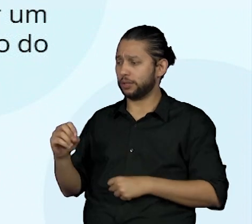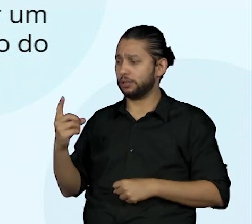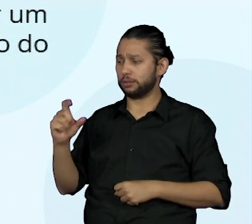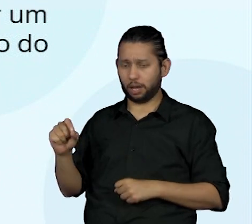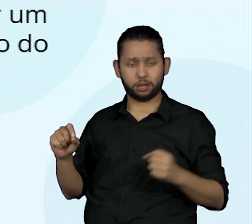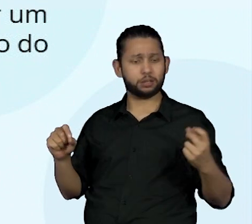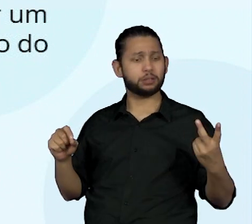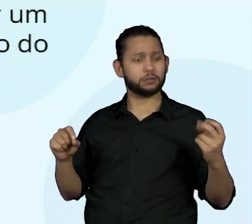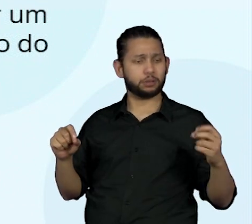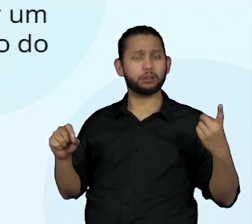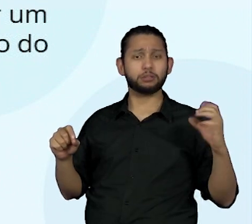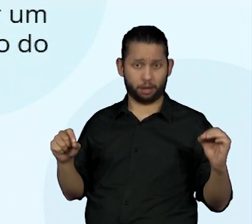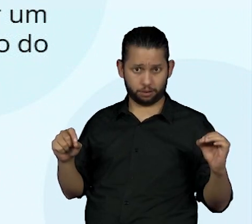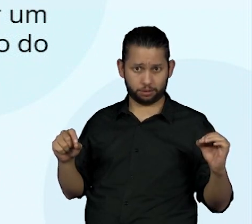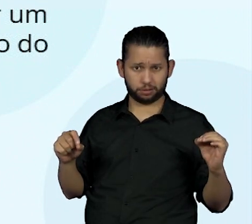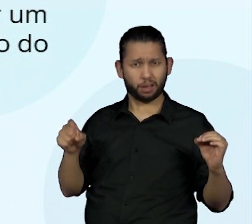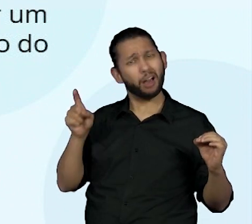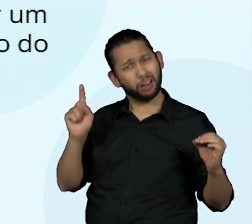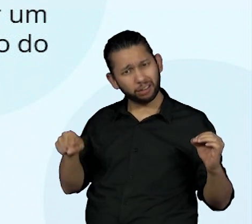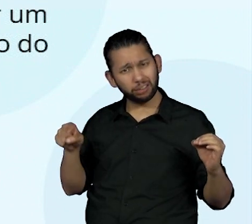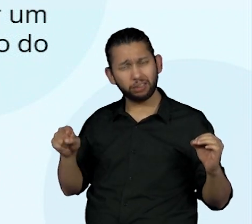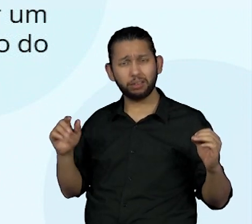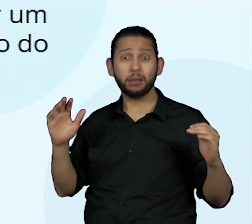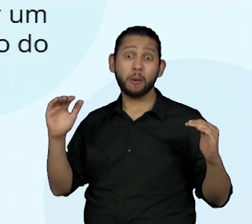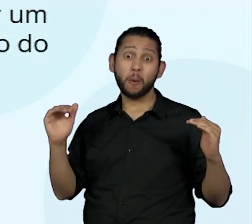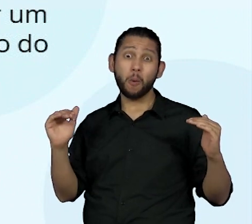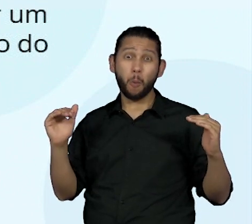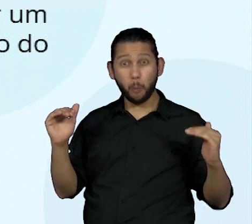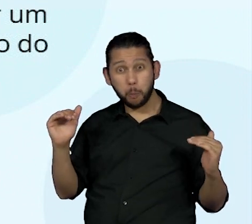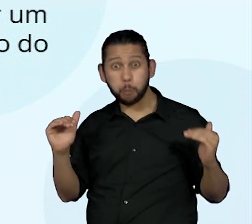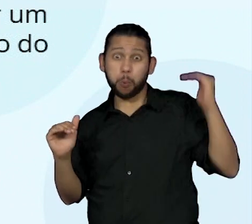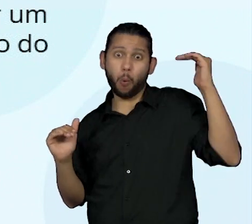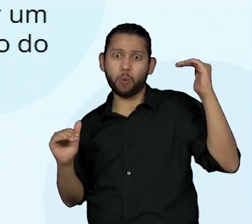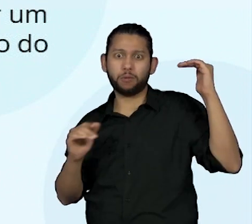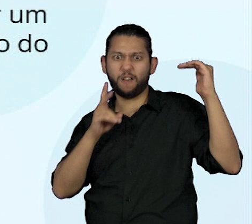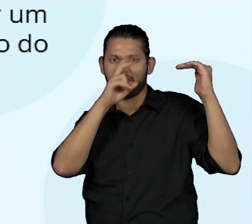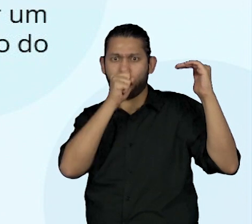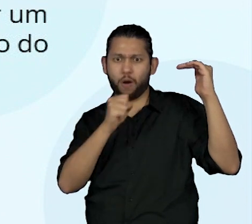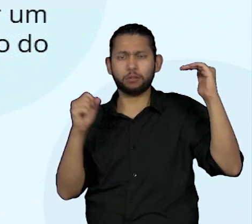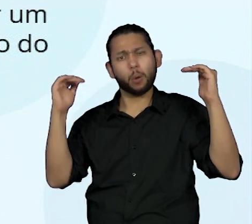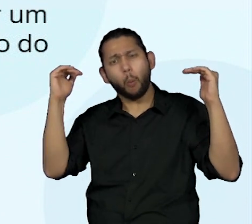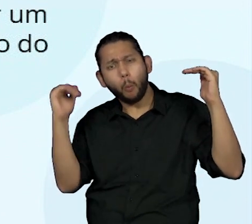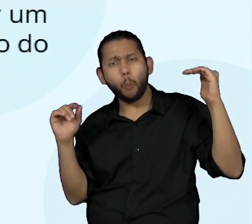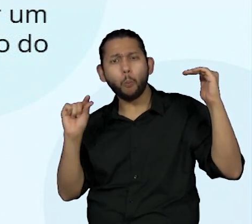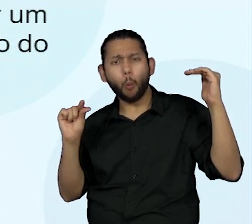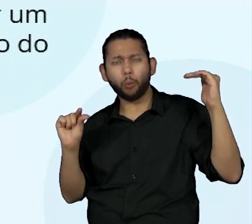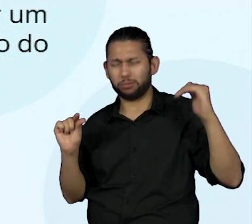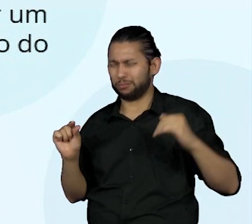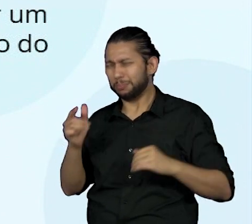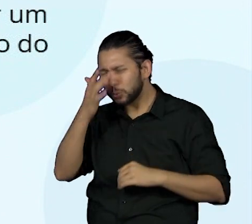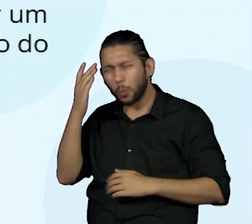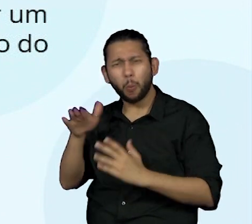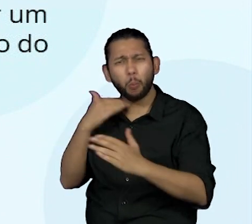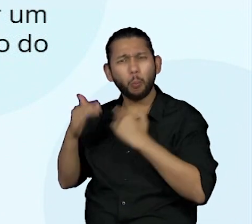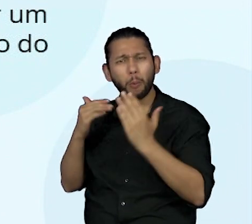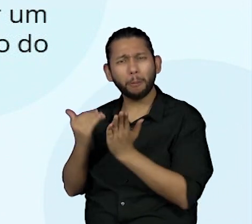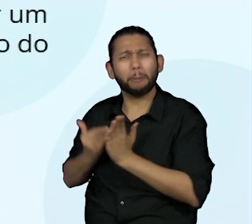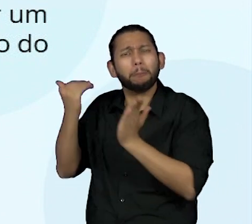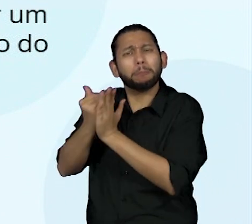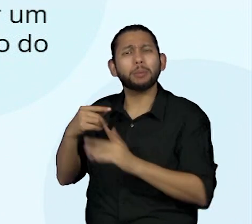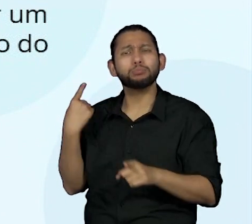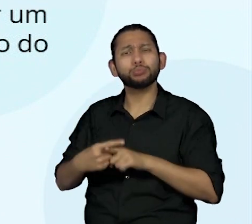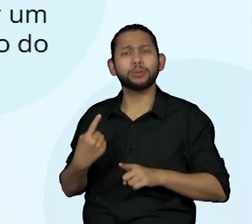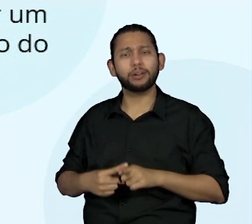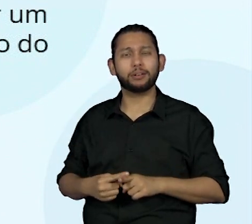intensidade, em comparação com o do Chile, teve um número maior de mortos? Tá certo? Vai ter um tempinho aí